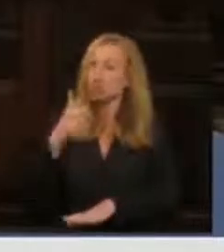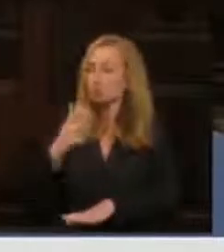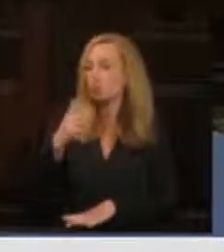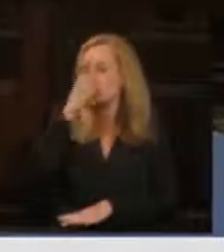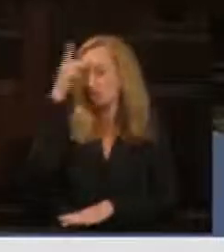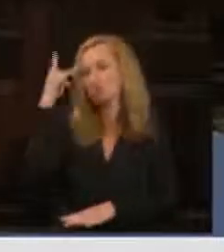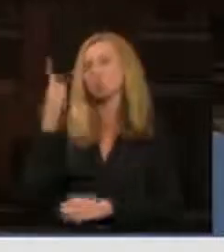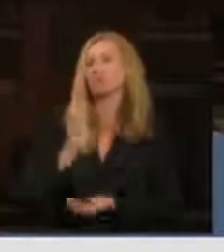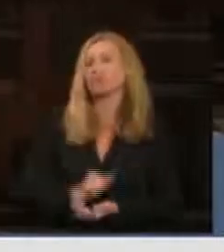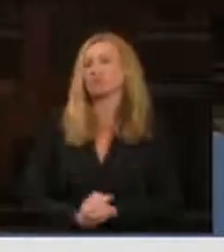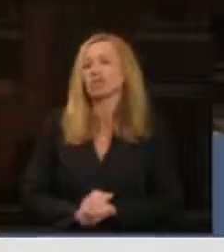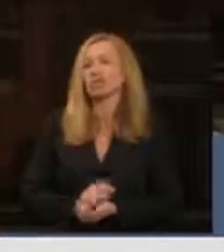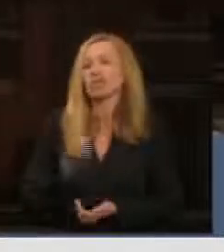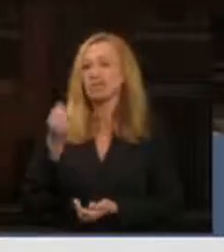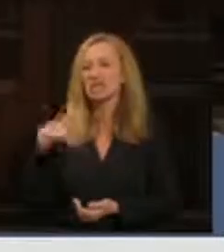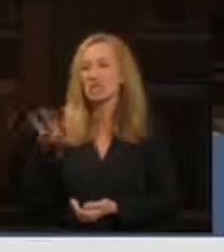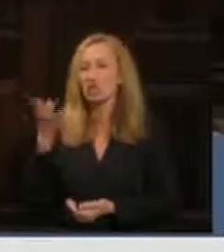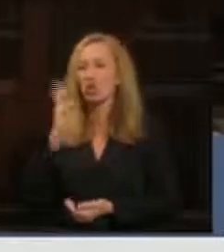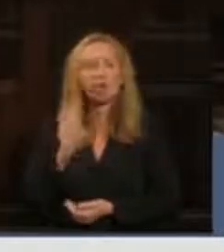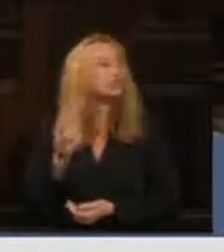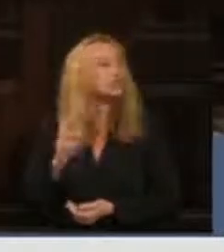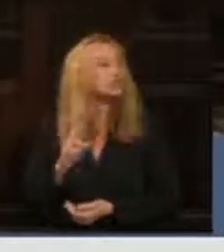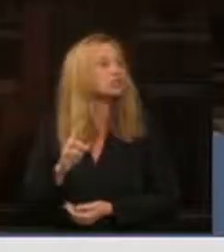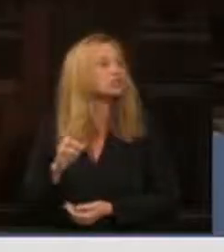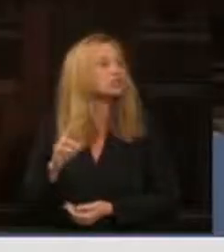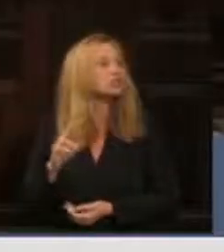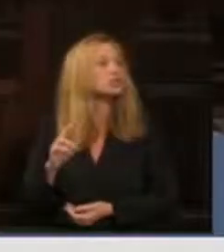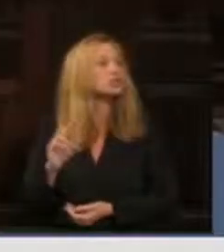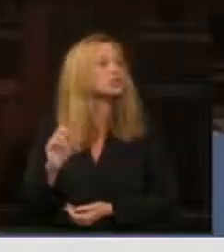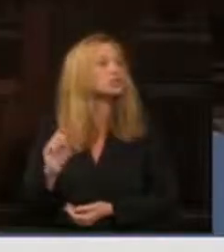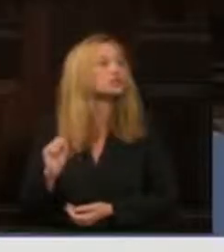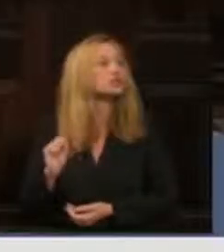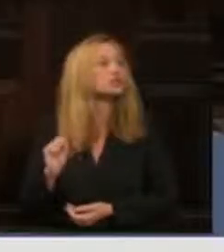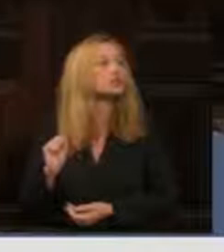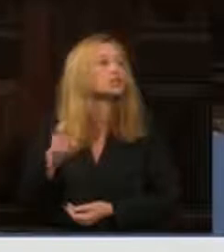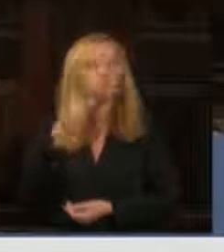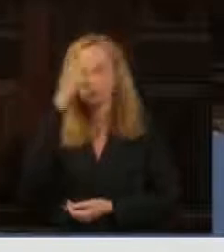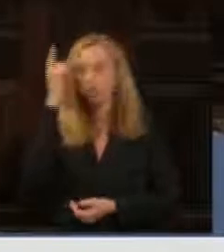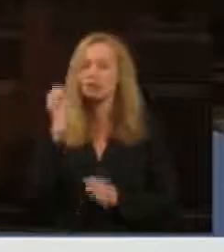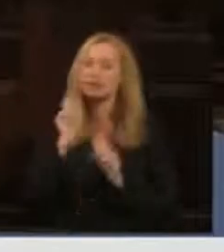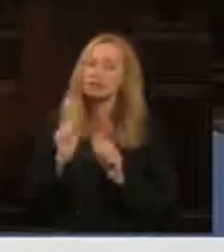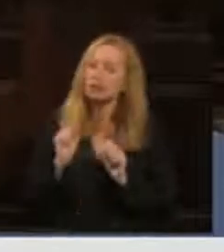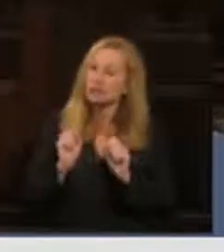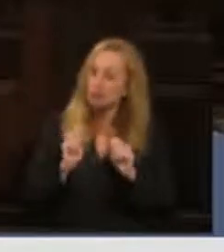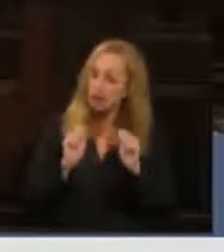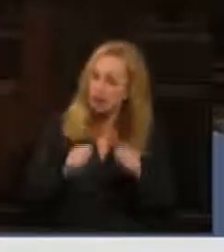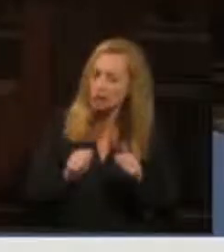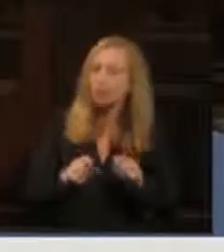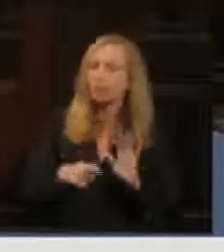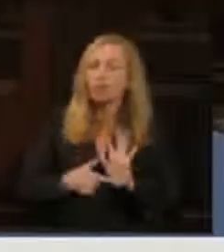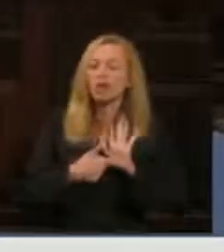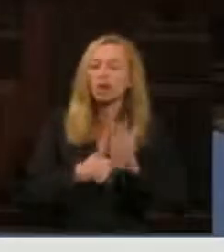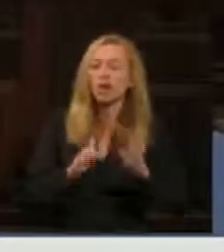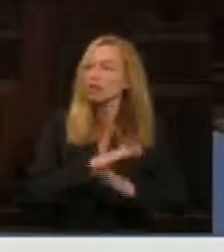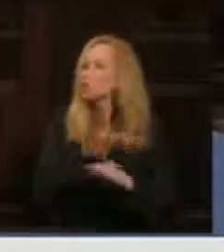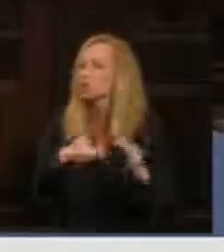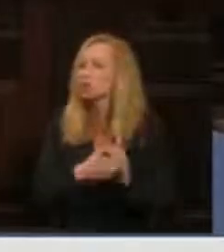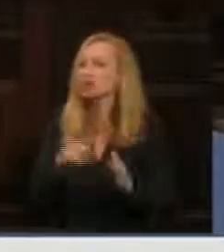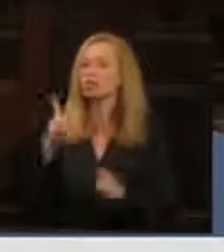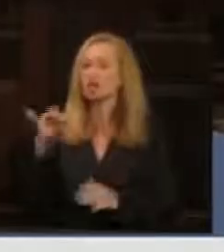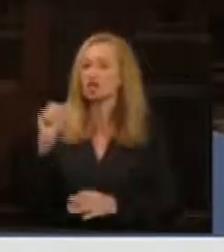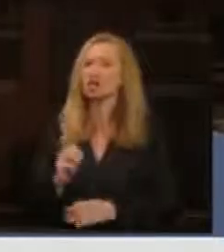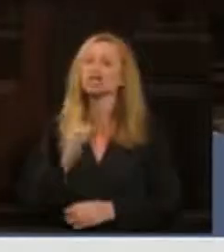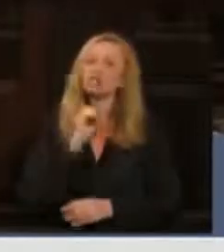de pessoas. Daria para abastecer toda a população da Baixada Fluminense. Mas